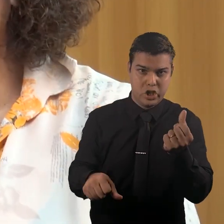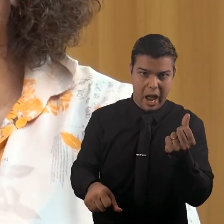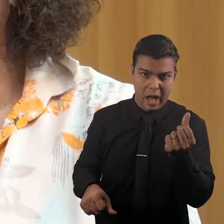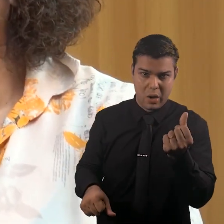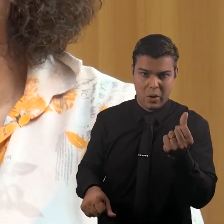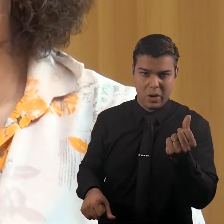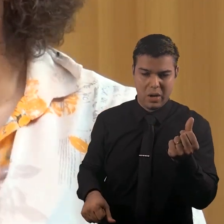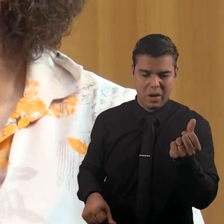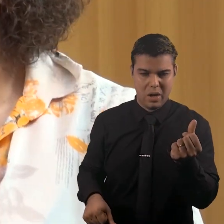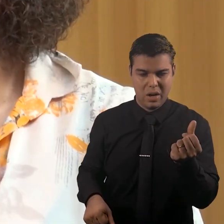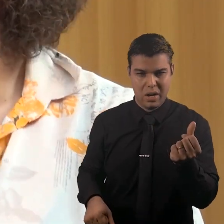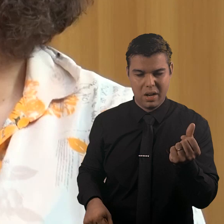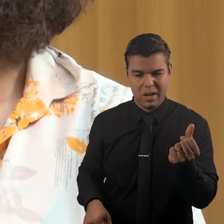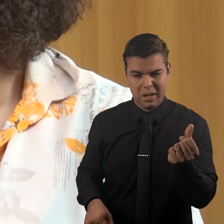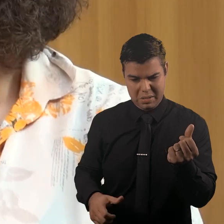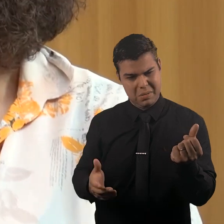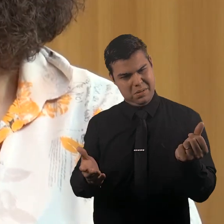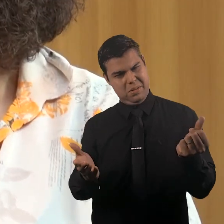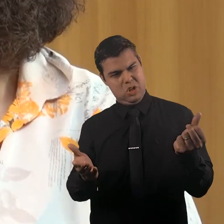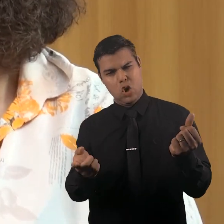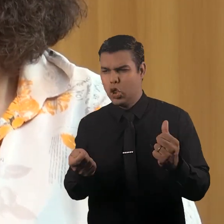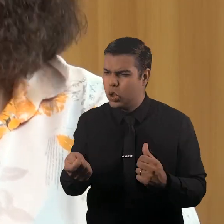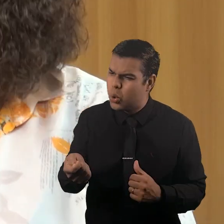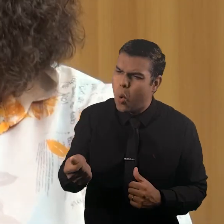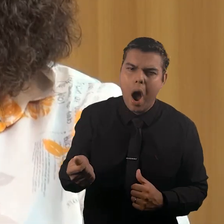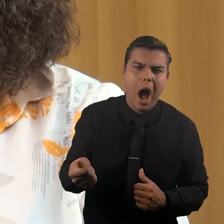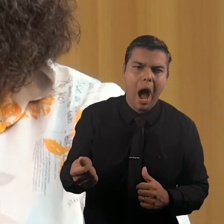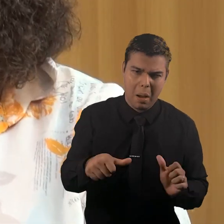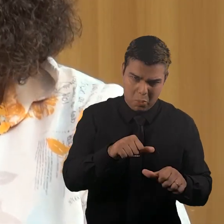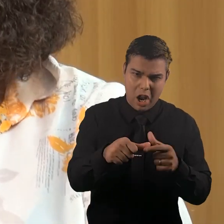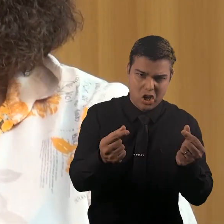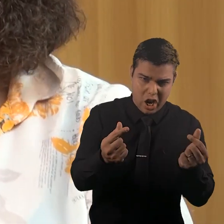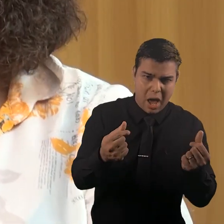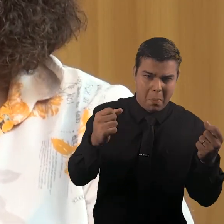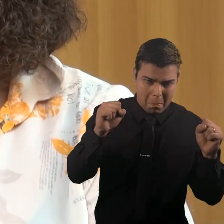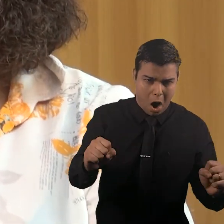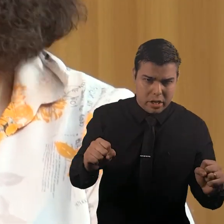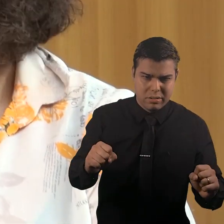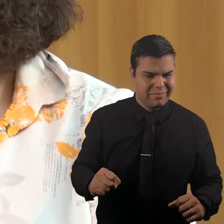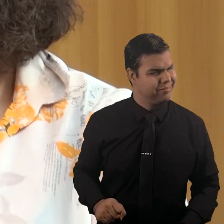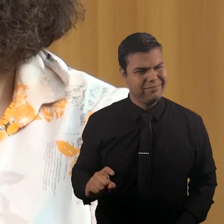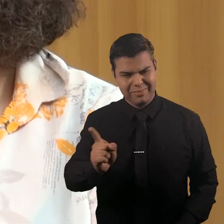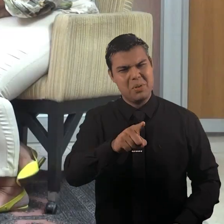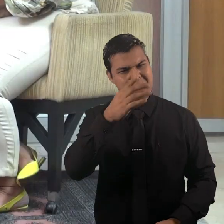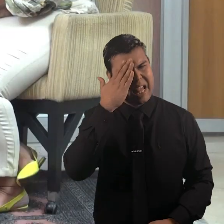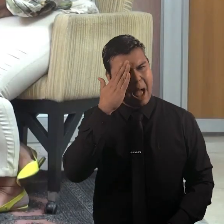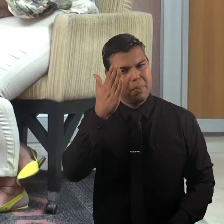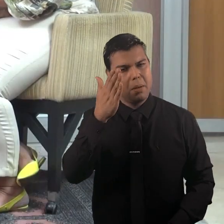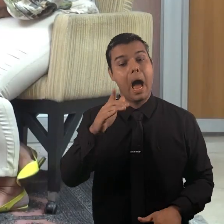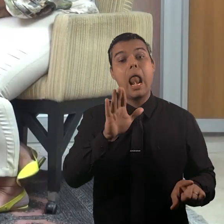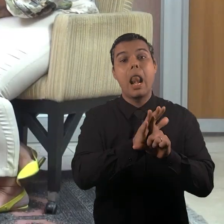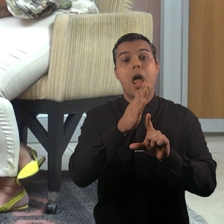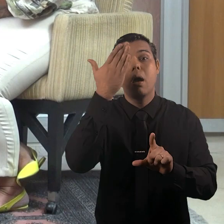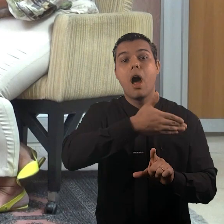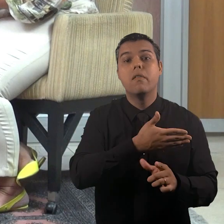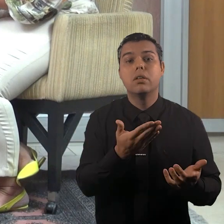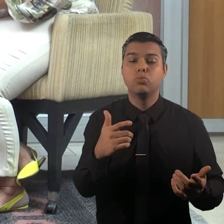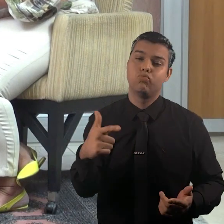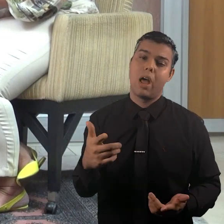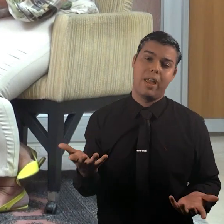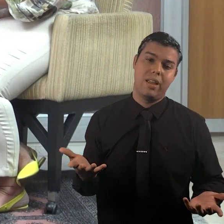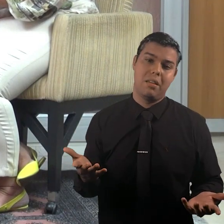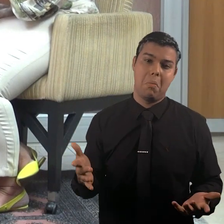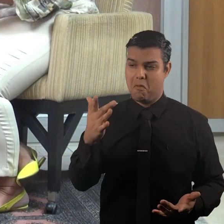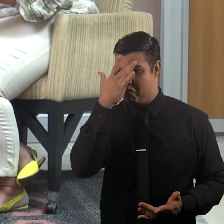isso em dinheiro. Para mim é óbvio, para você também é óbvio. Mas cadê a lei que diz isso? Não existe. Não tem lei. Ninguém